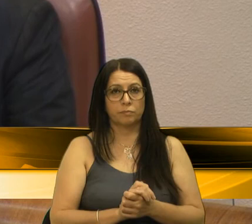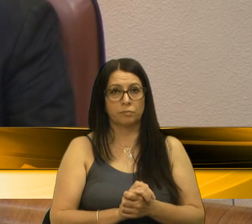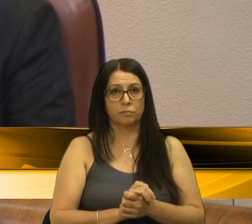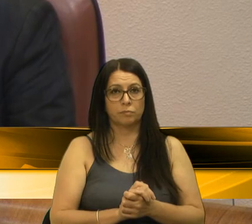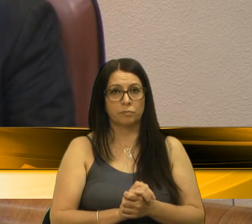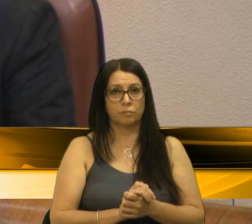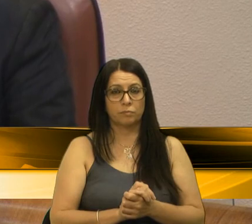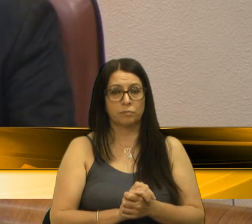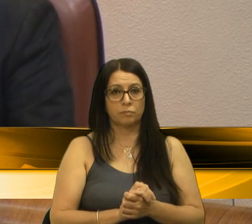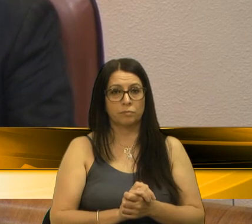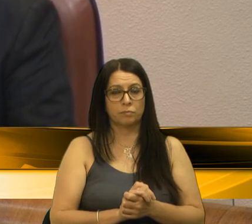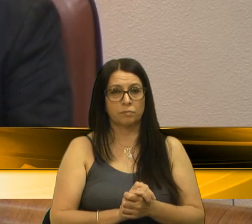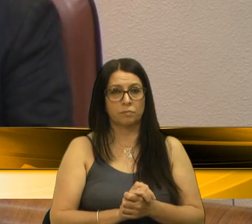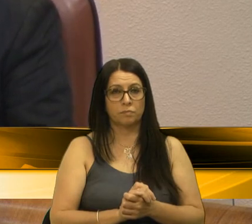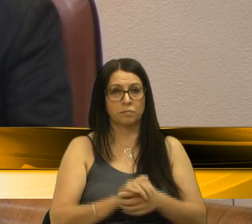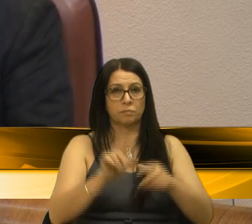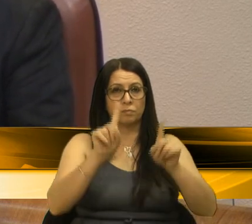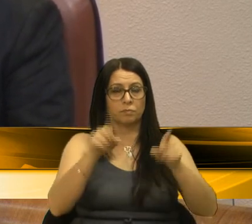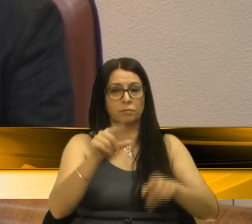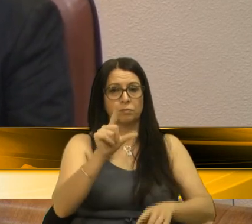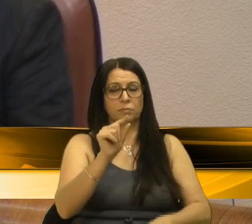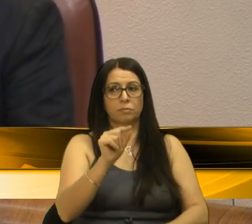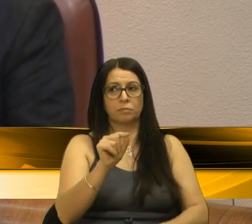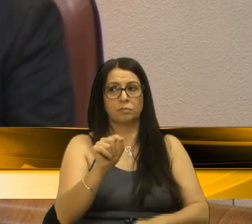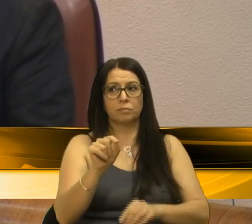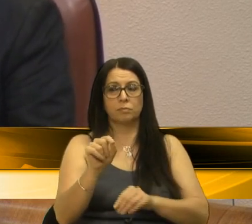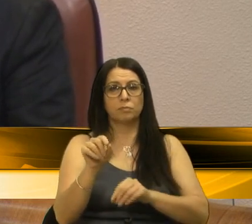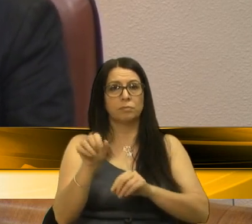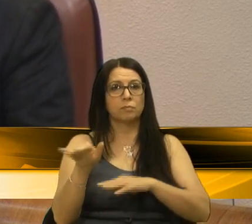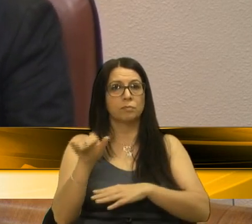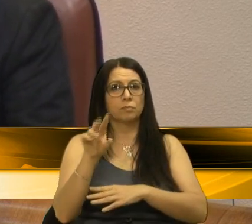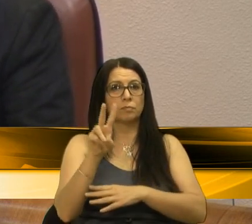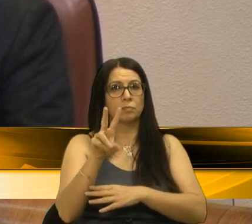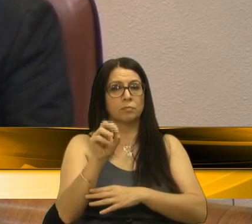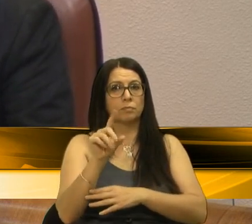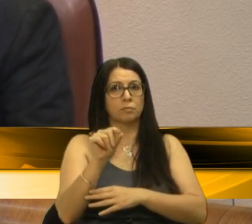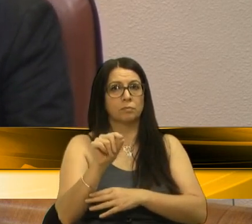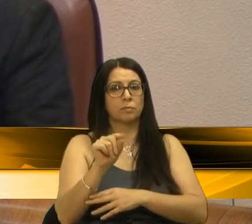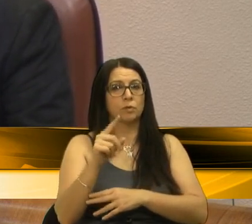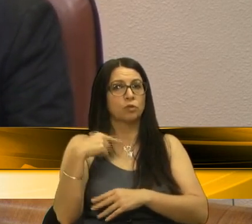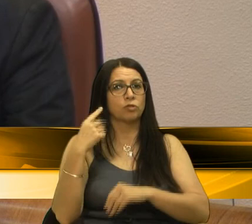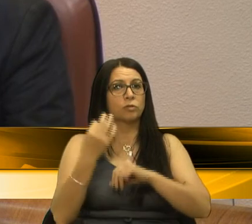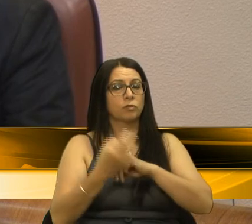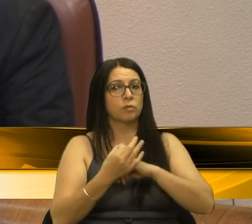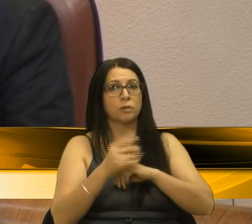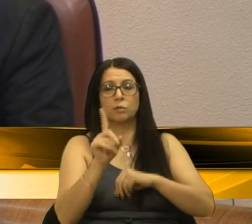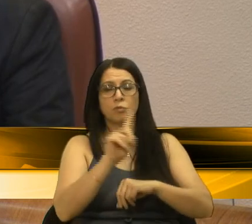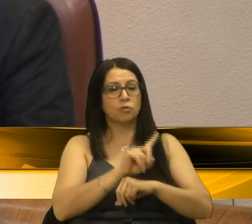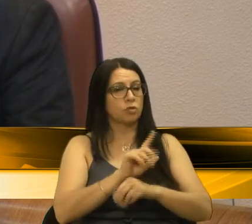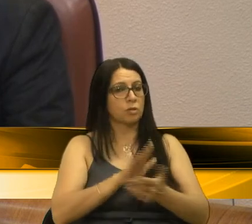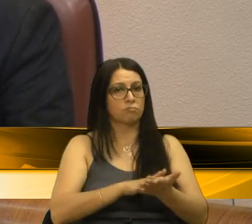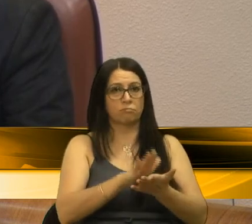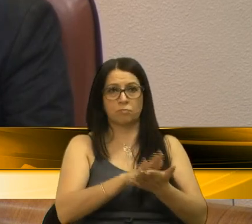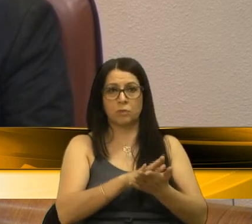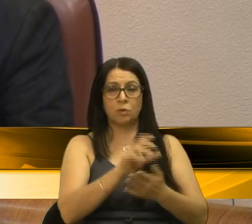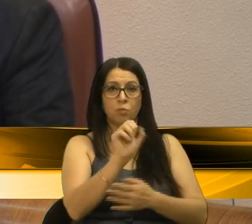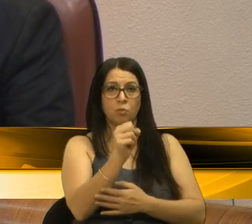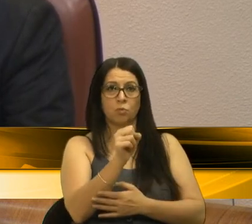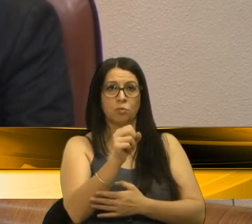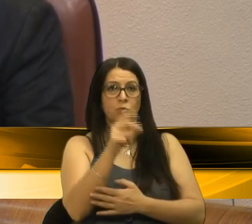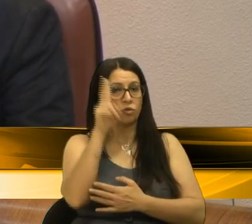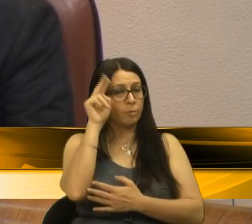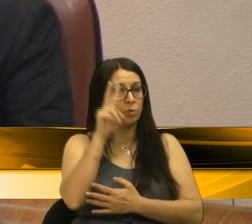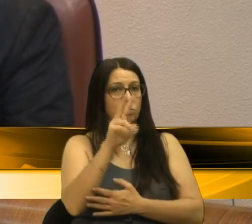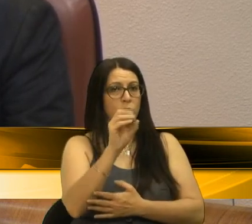recorrente, abre parênteses, 10 de 9 de 2012, por meio de advogado, e não na data de sua notificação feita em 8 de 4 de